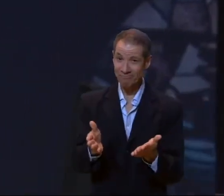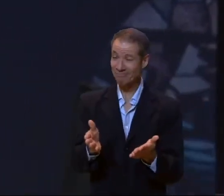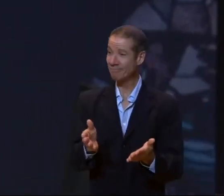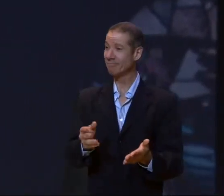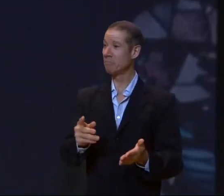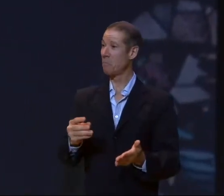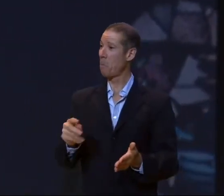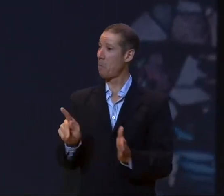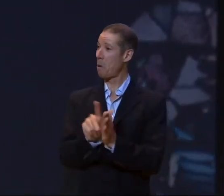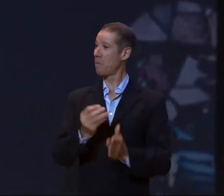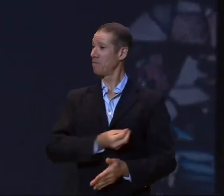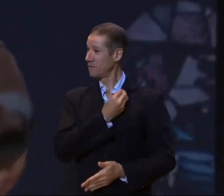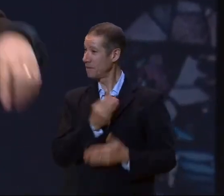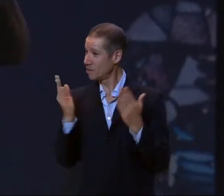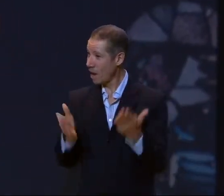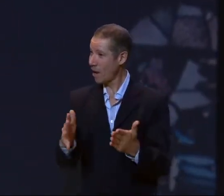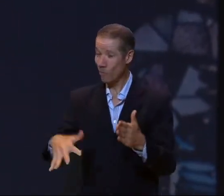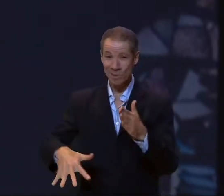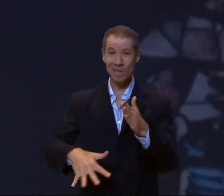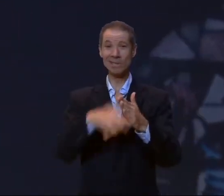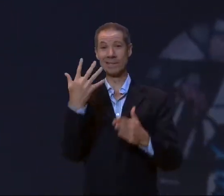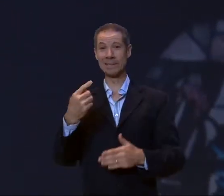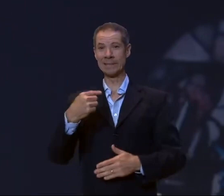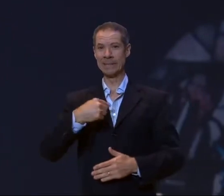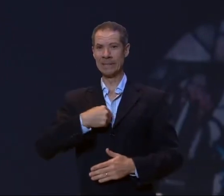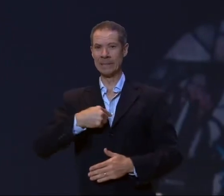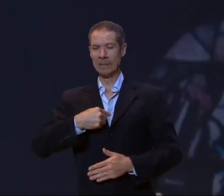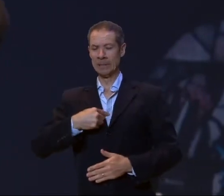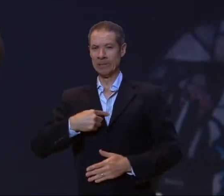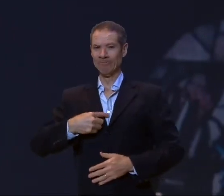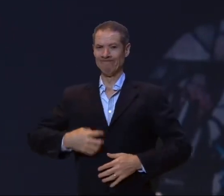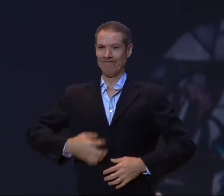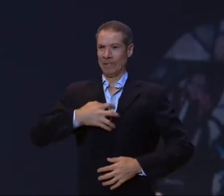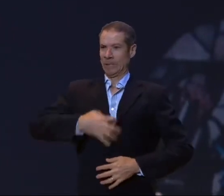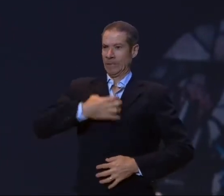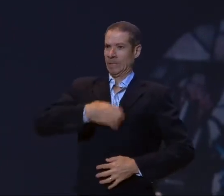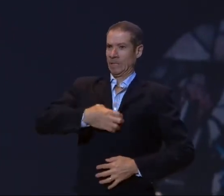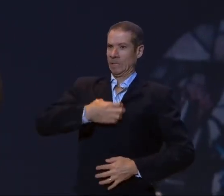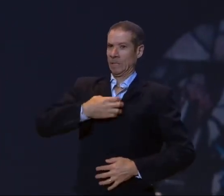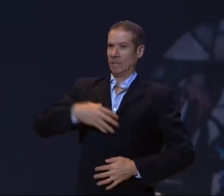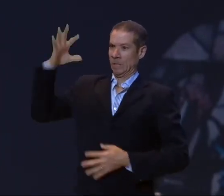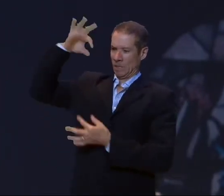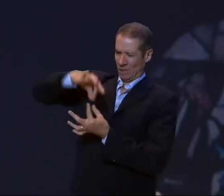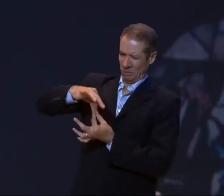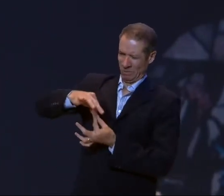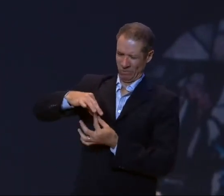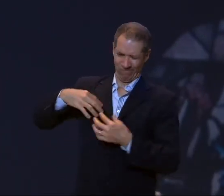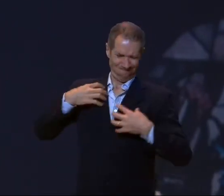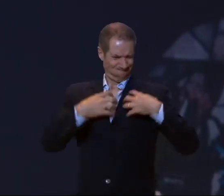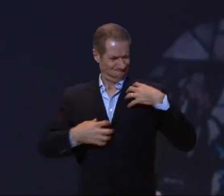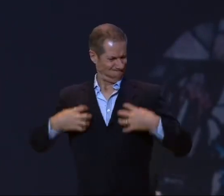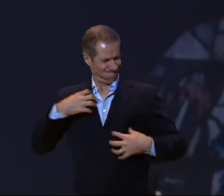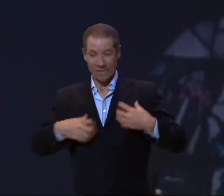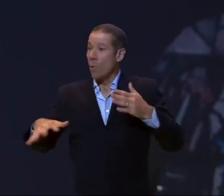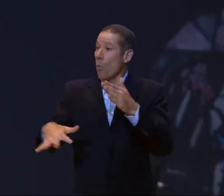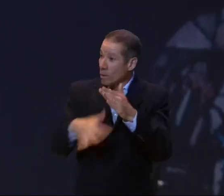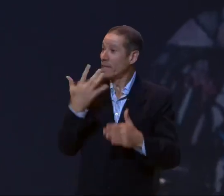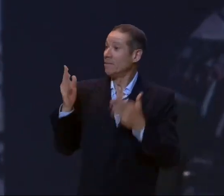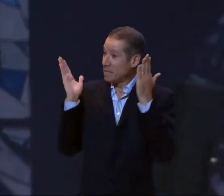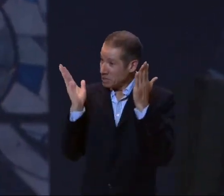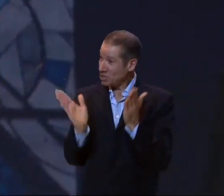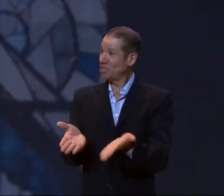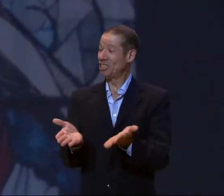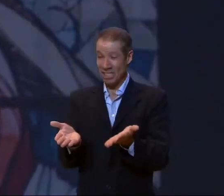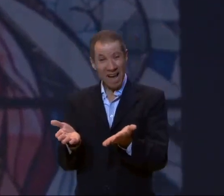vezes. Quantas vezes eu fico perturbado em meu espírito, angustiado. Quantas vezes